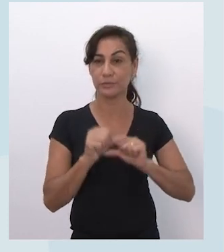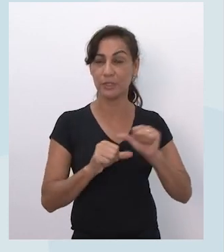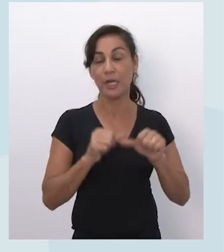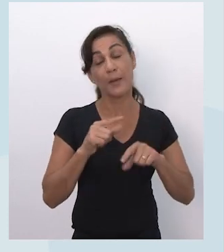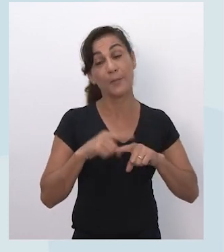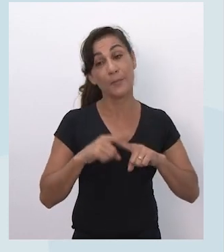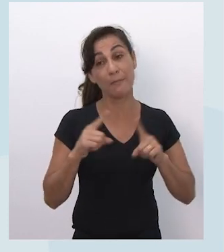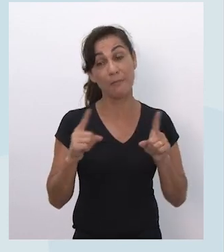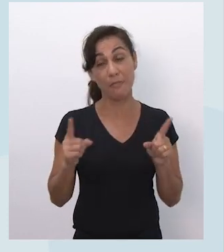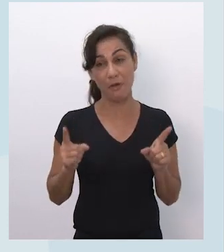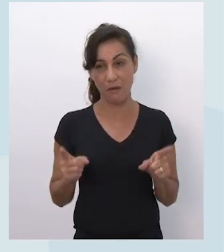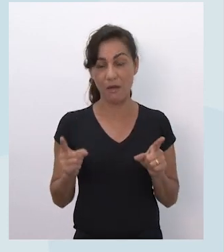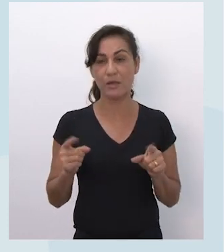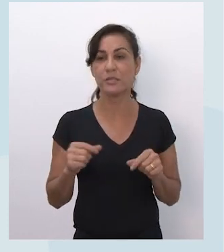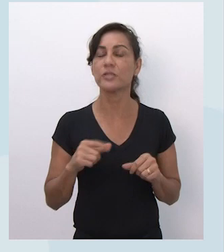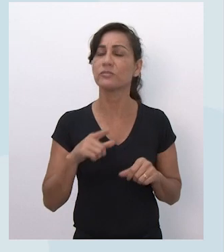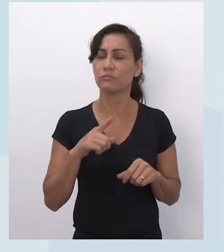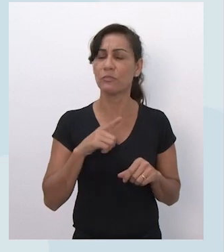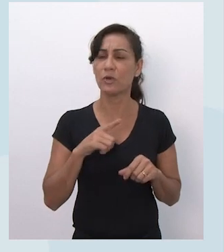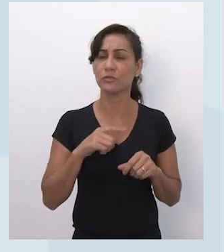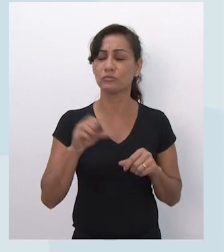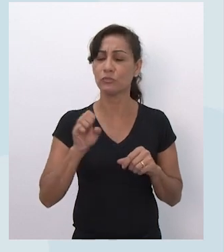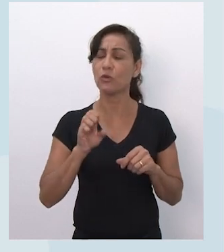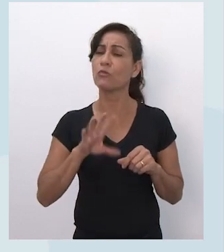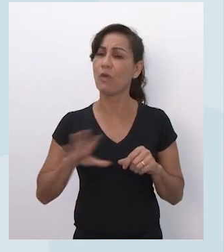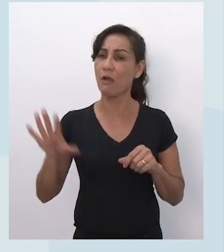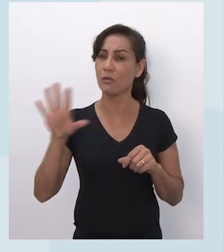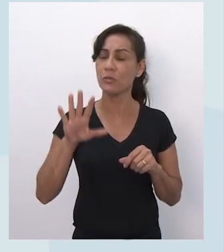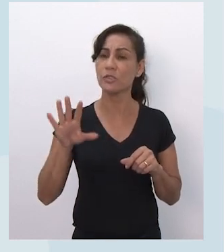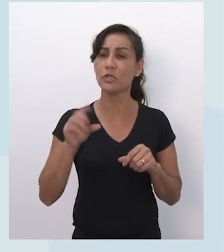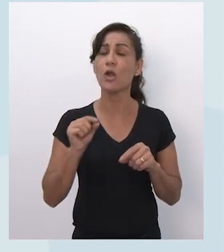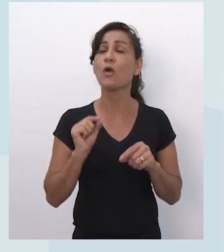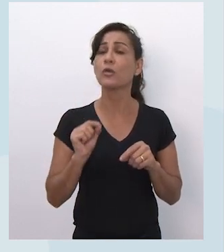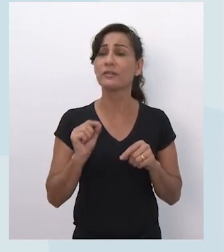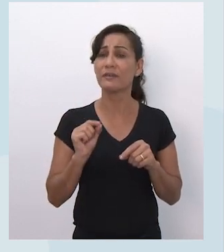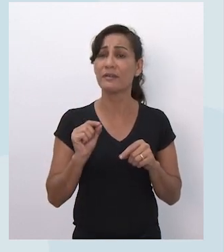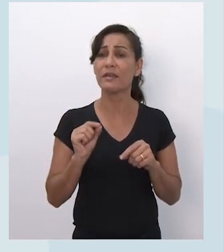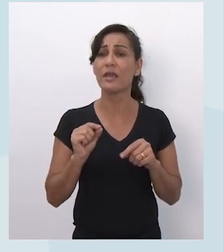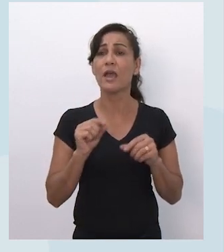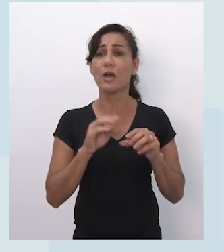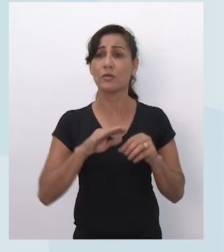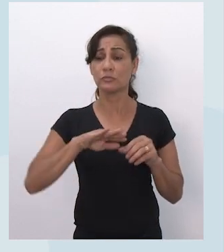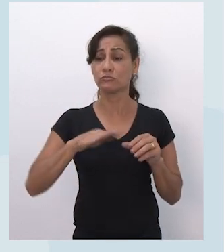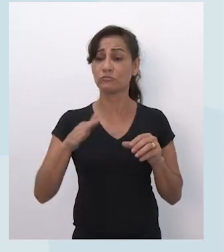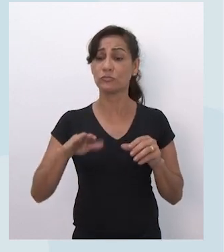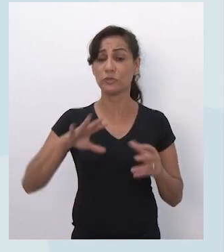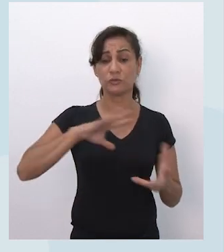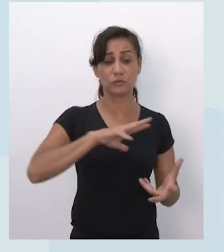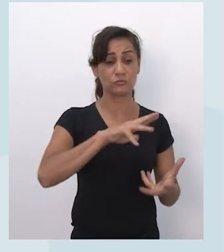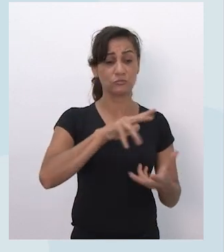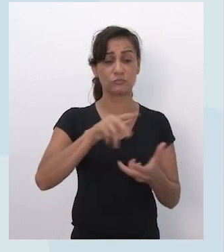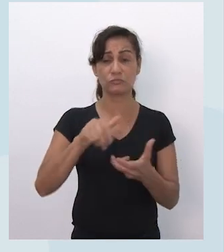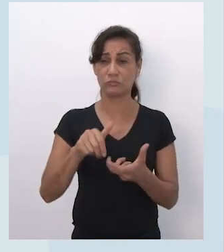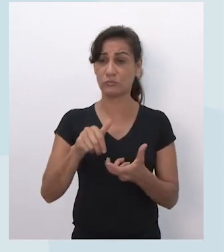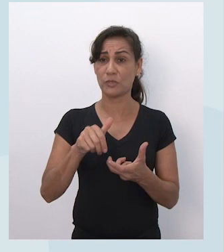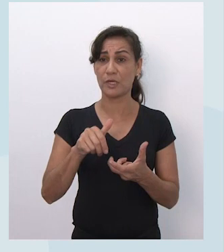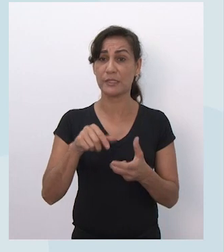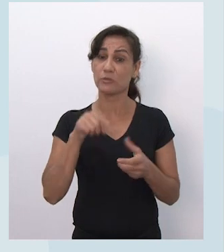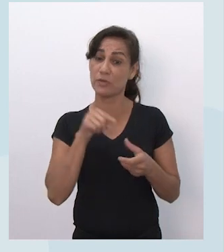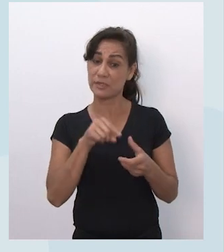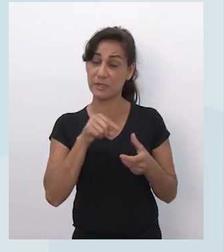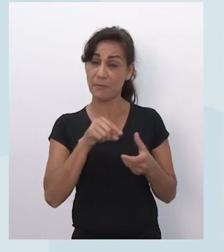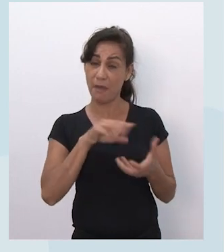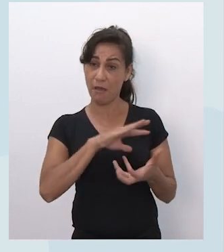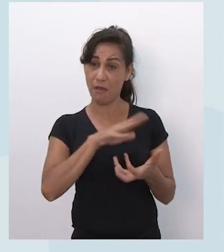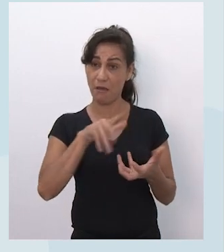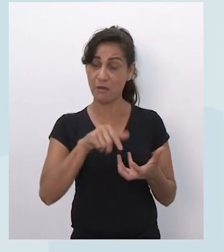a grosso modo, a gente pode considerar como região uma parte da superfície da Terra, certo? Essa parte ela pode